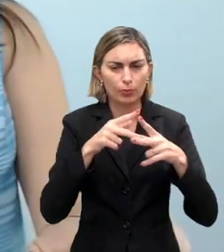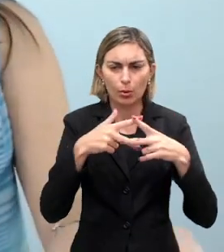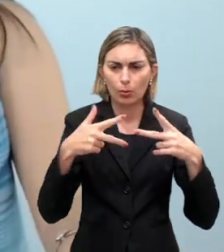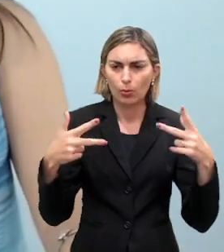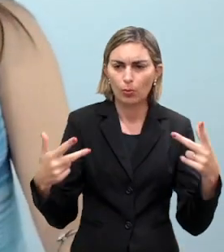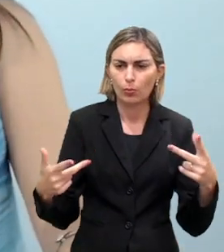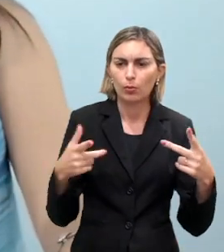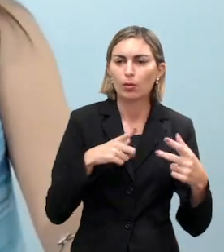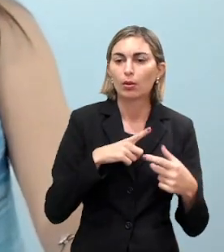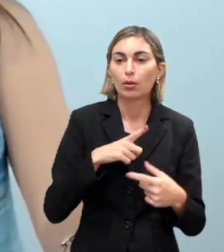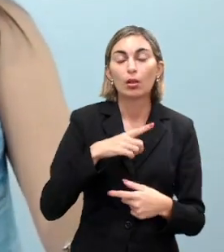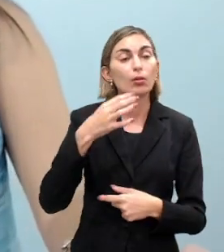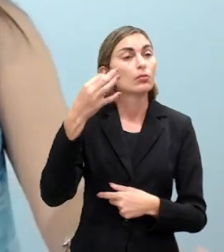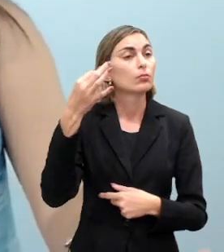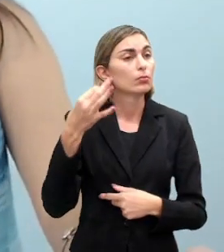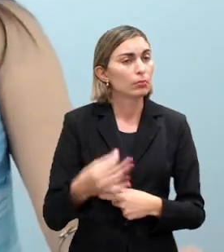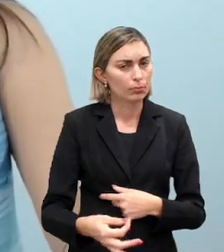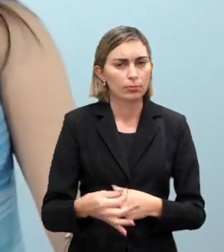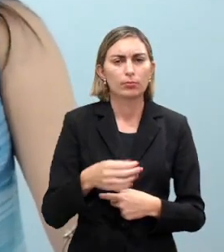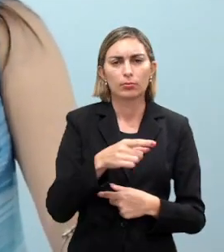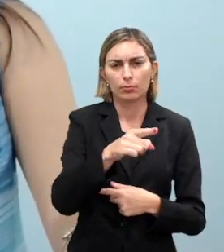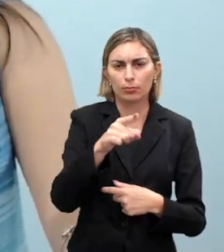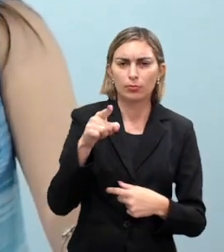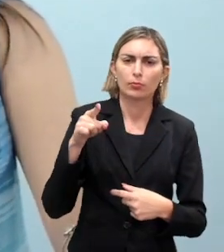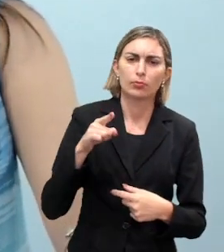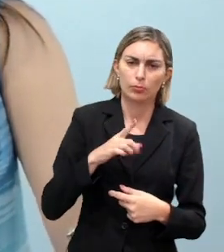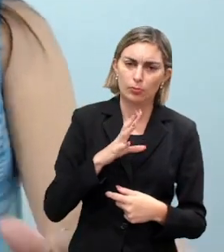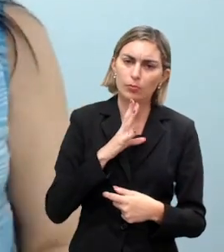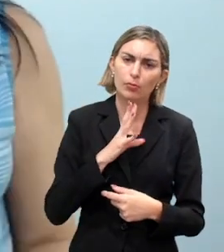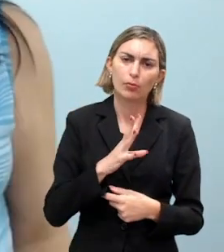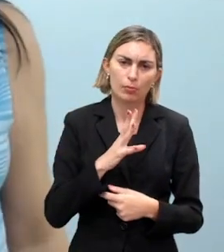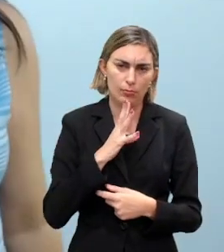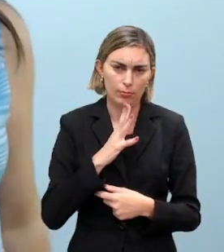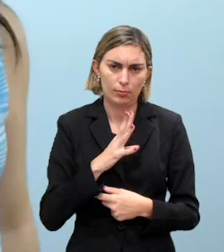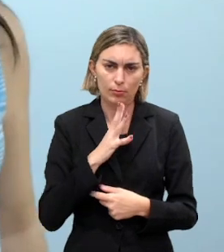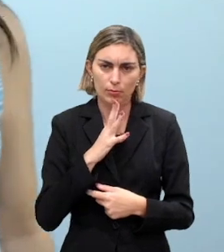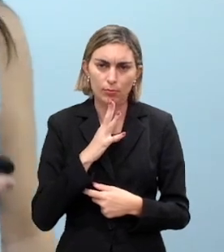tenho certeza que vocês conhecem, né?